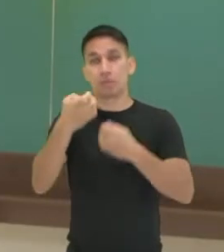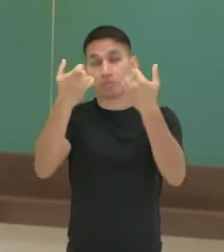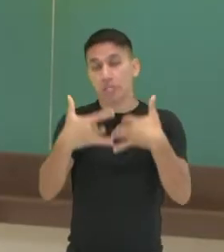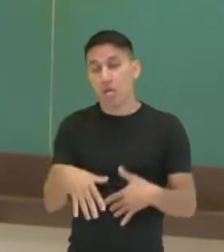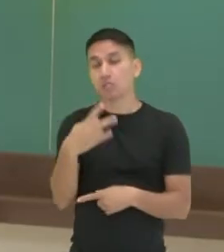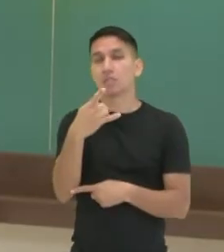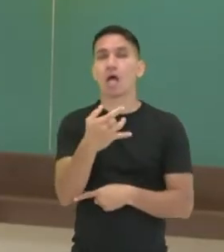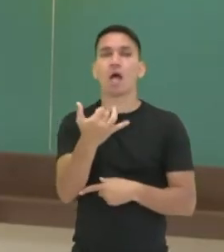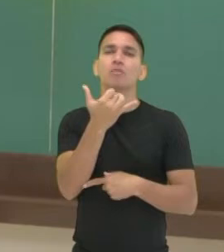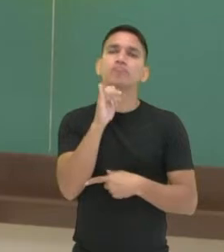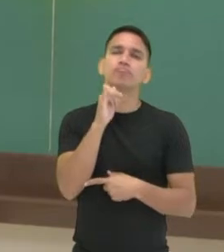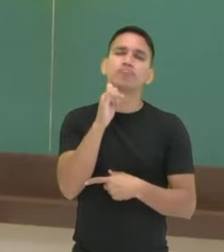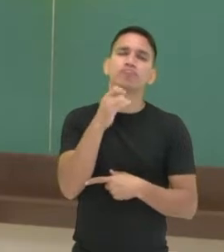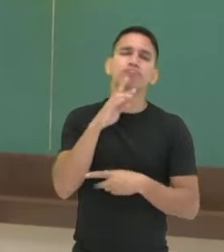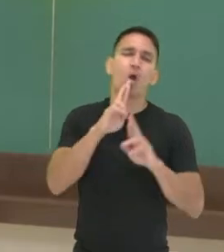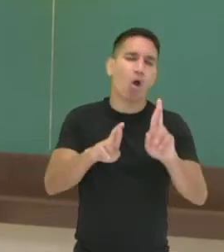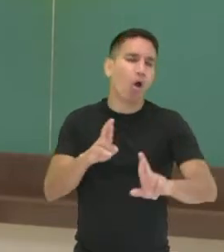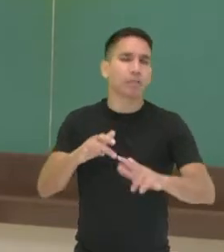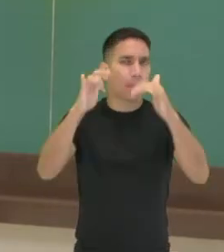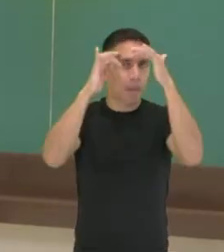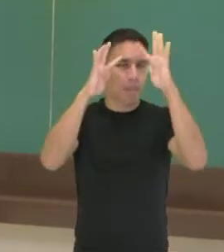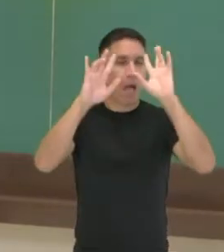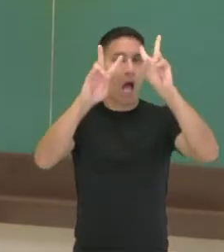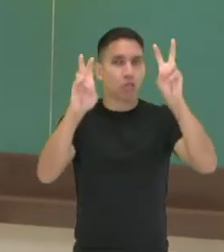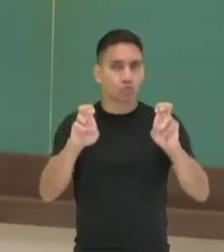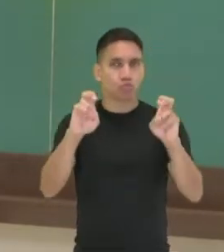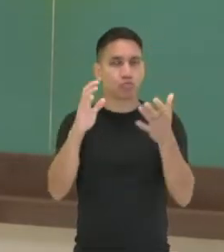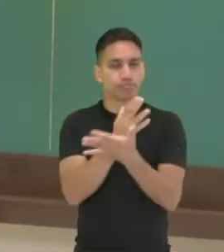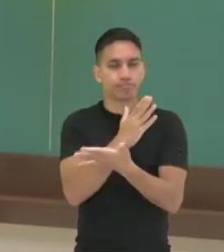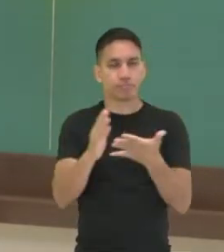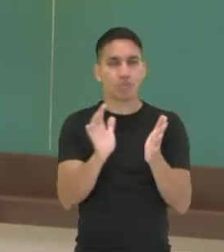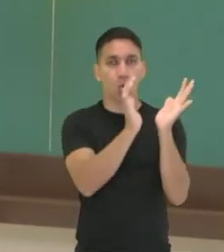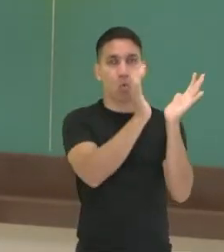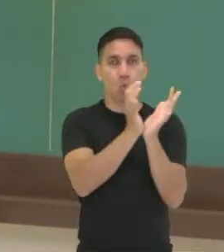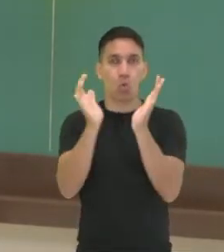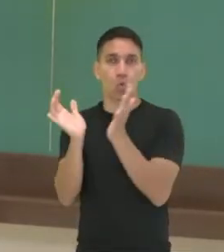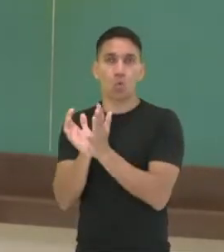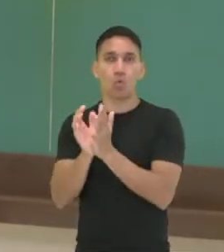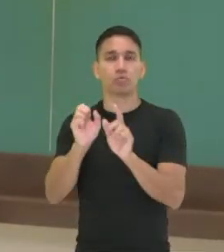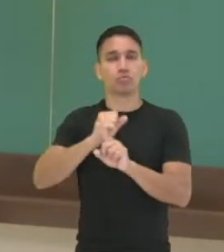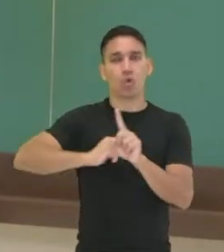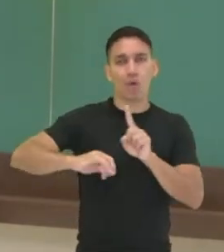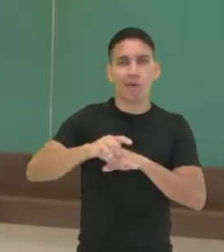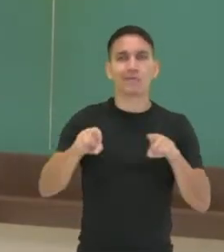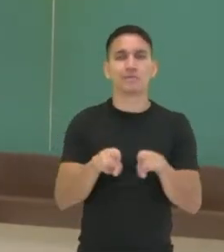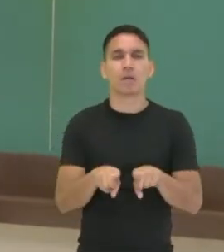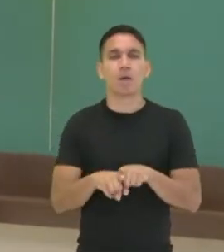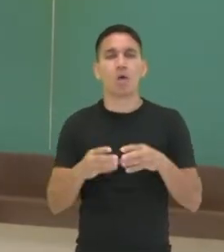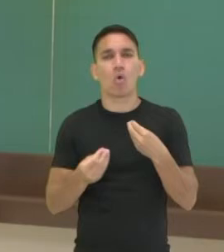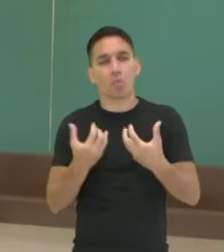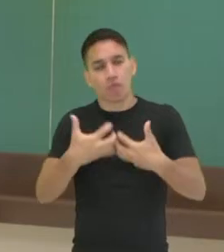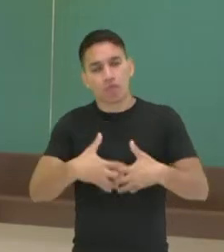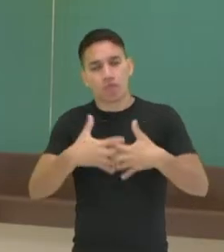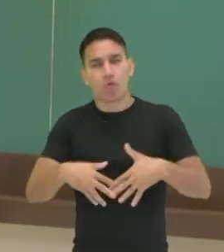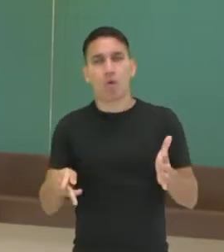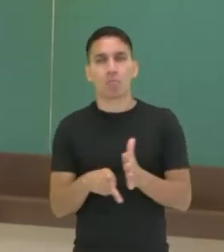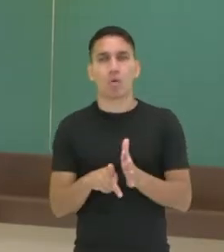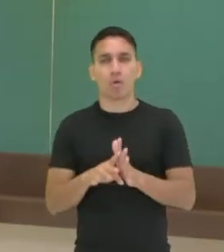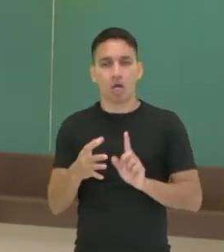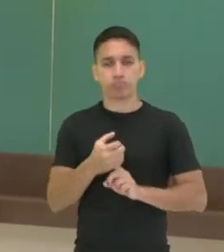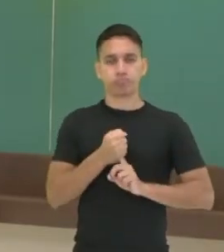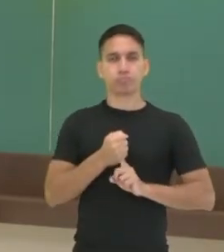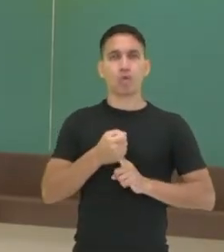exemplos, principalmente repensando lá a questão das classes sociais, a apropriação do poder